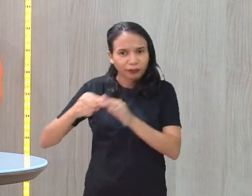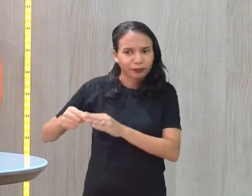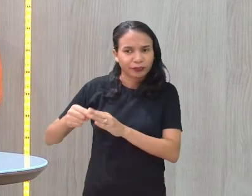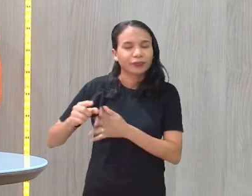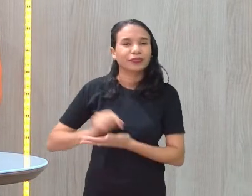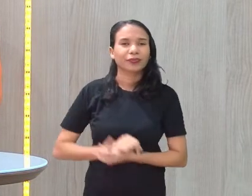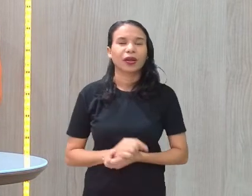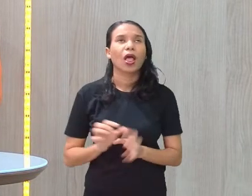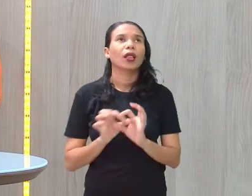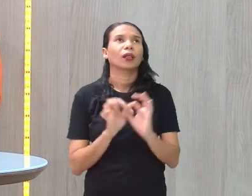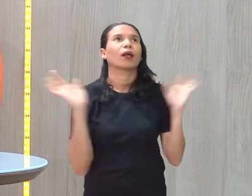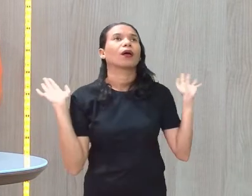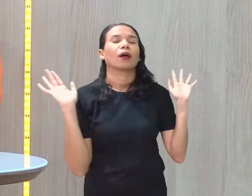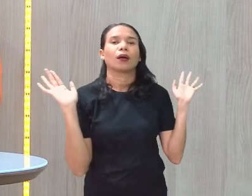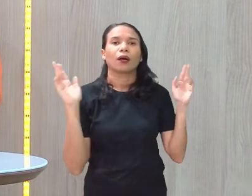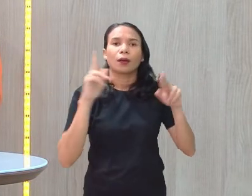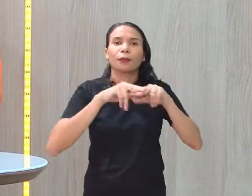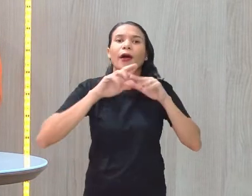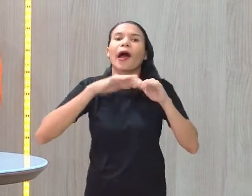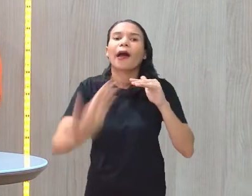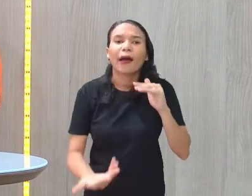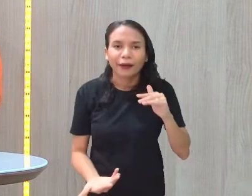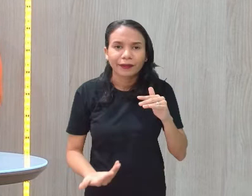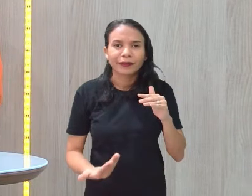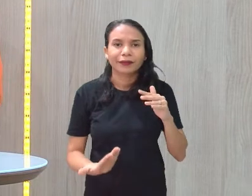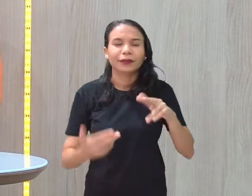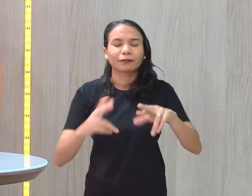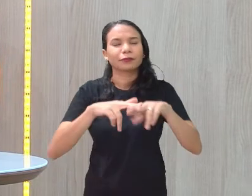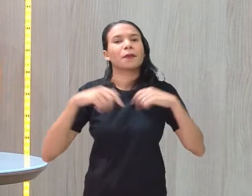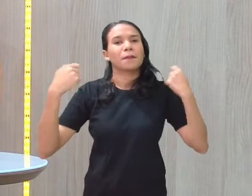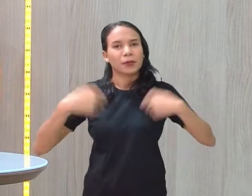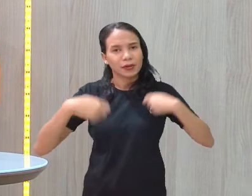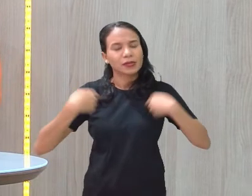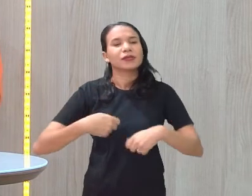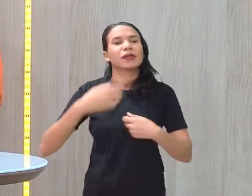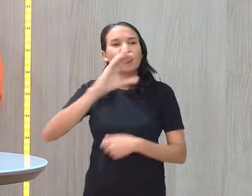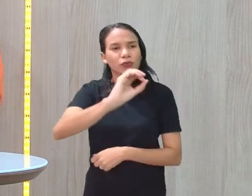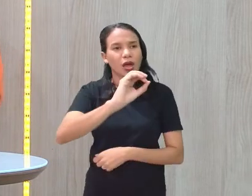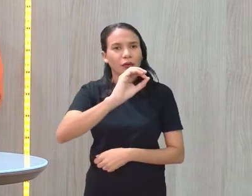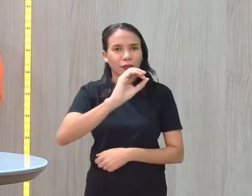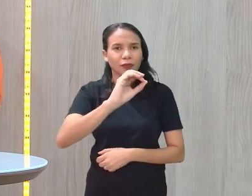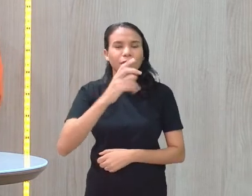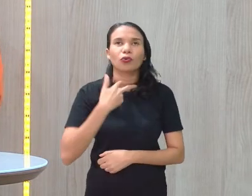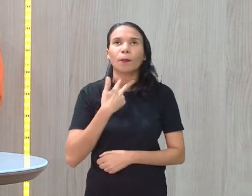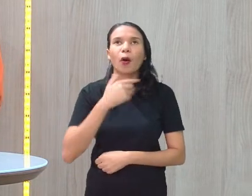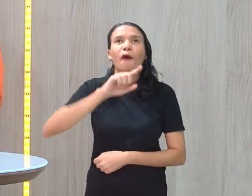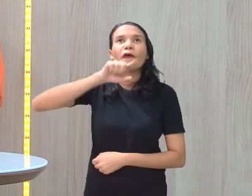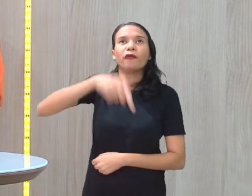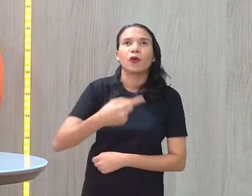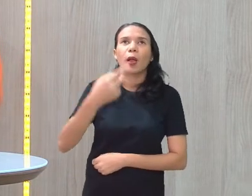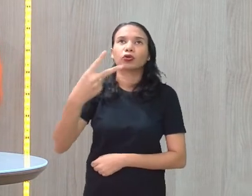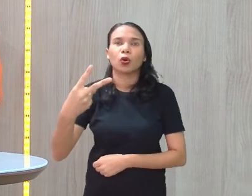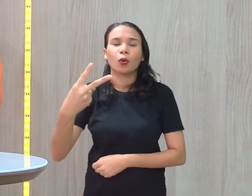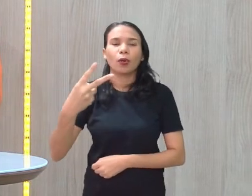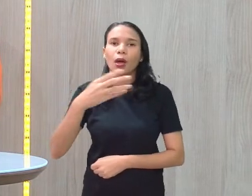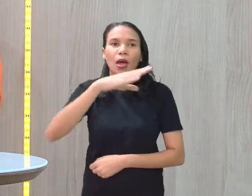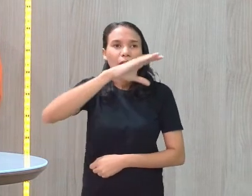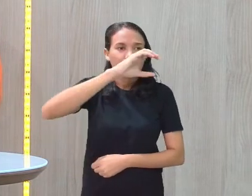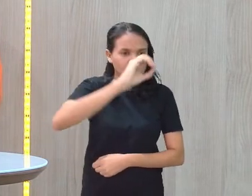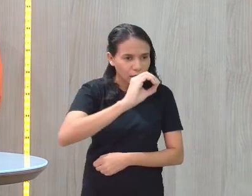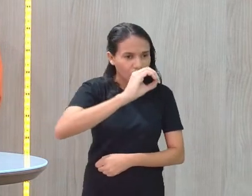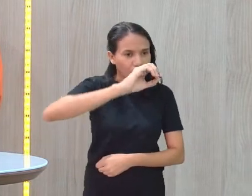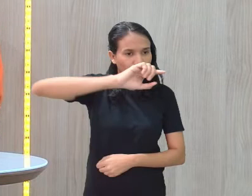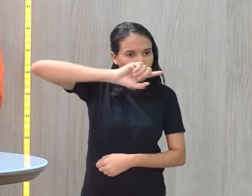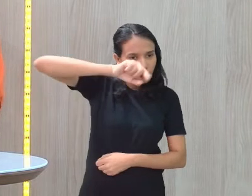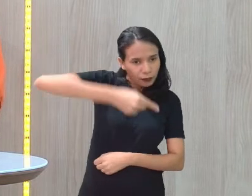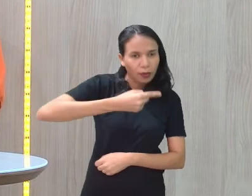ali, solta, porque ela cai. Né? Então, a gente tem que pôr um zero. Se eu vou dividir 123 por